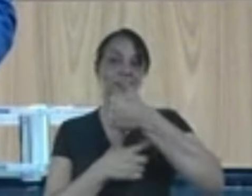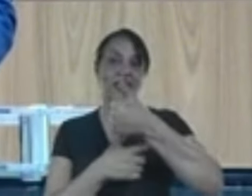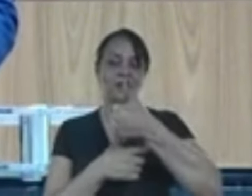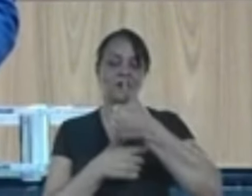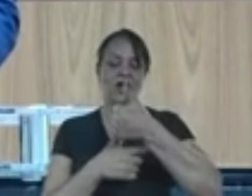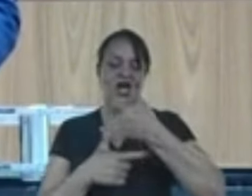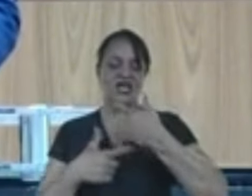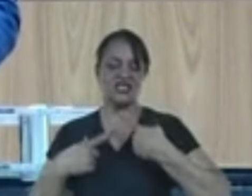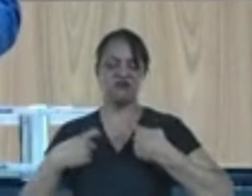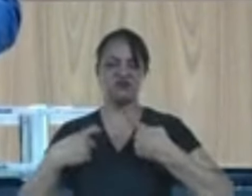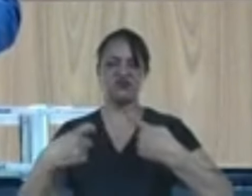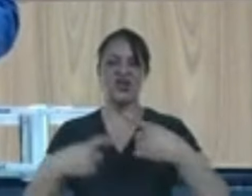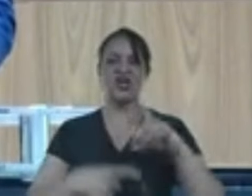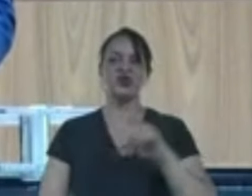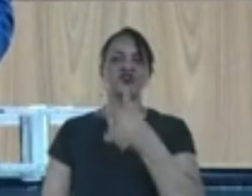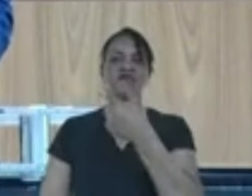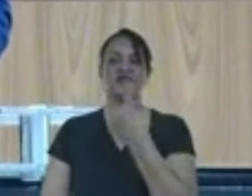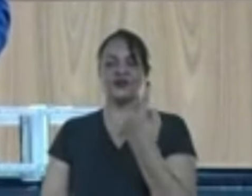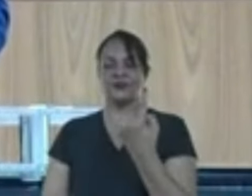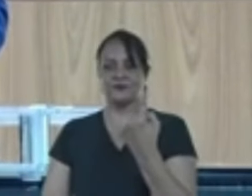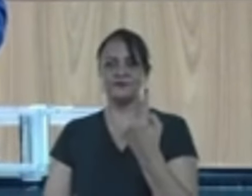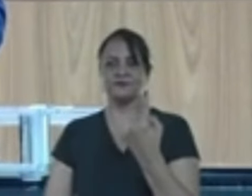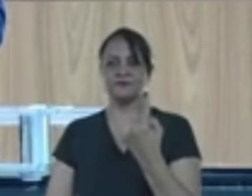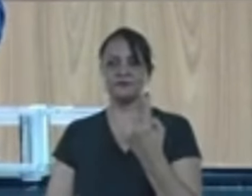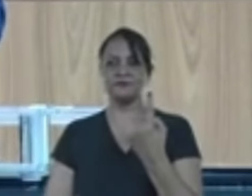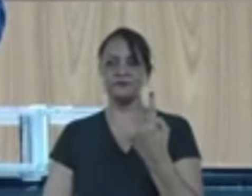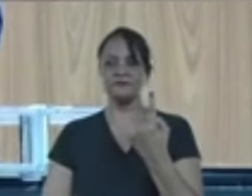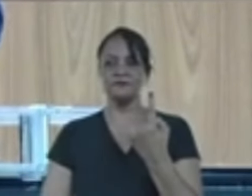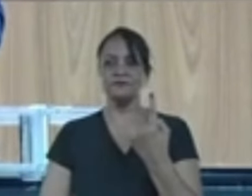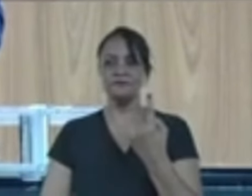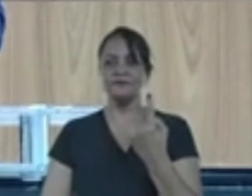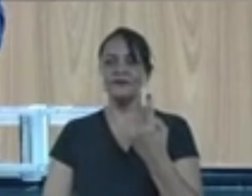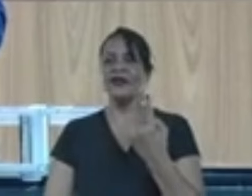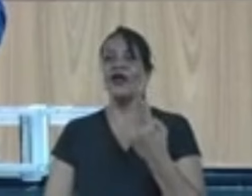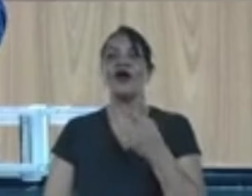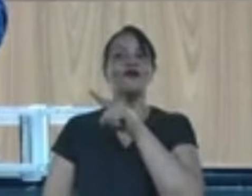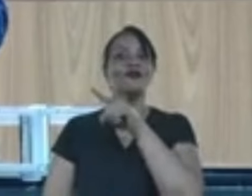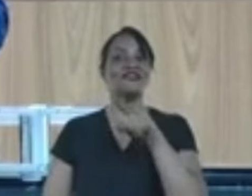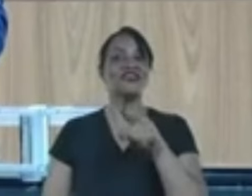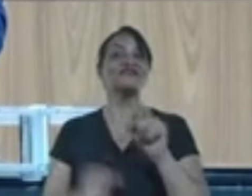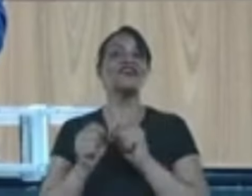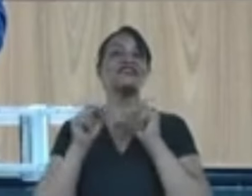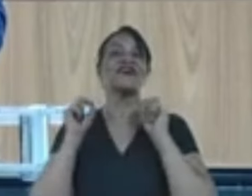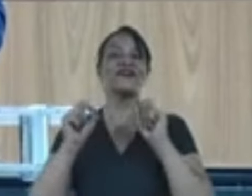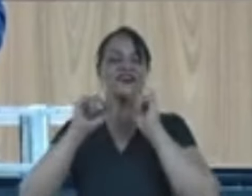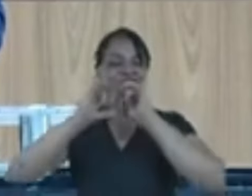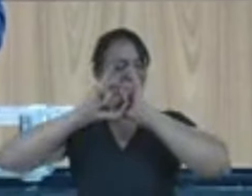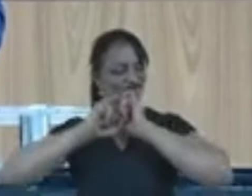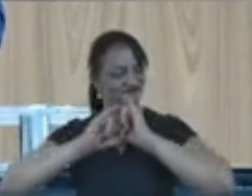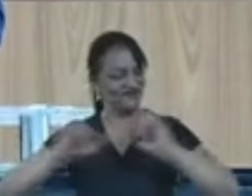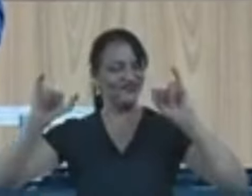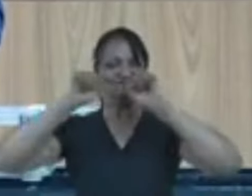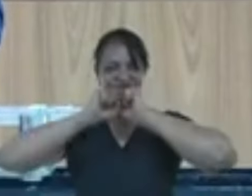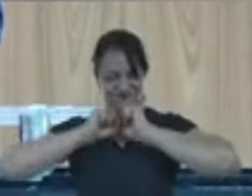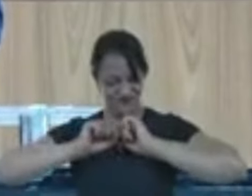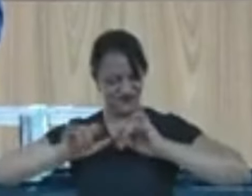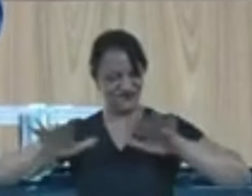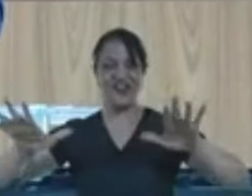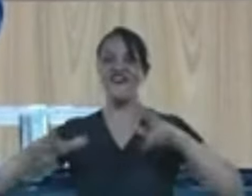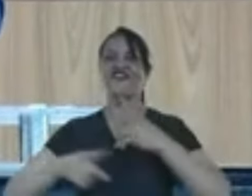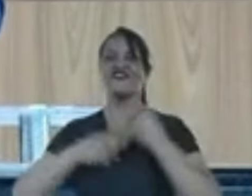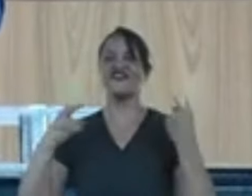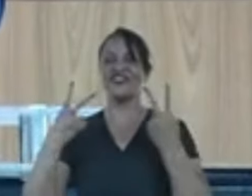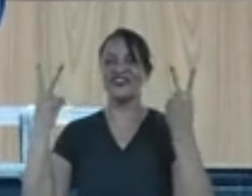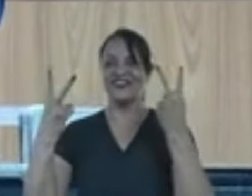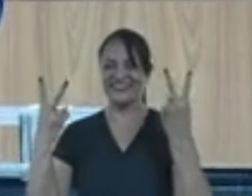batalha, e no dia 21, é só contar a vitória e pegar os despojos. Amém? Deus tem